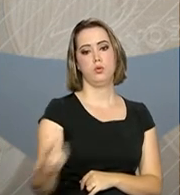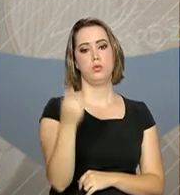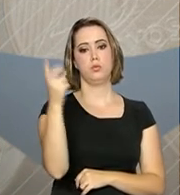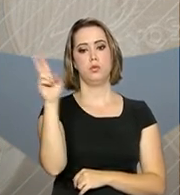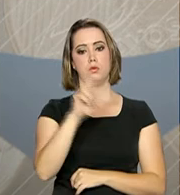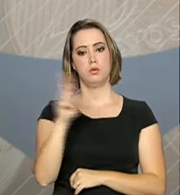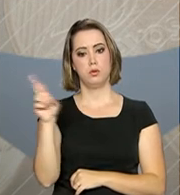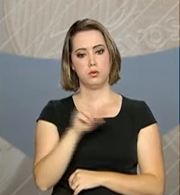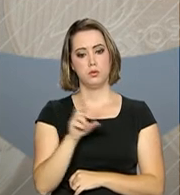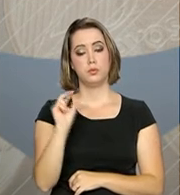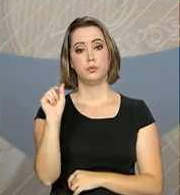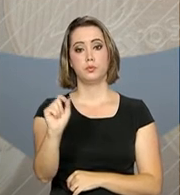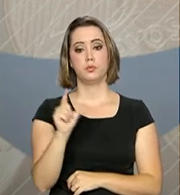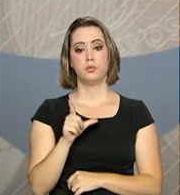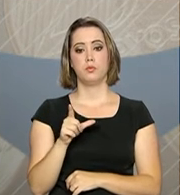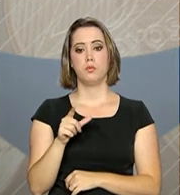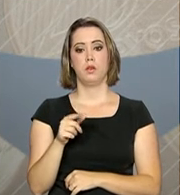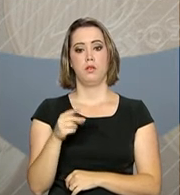R$